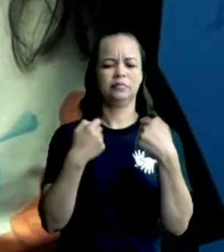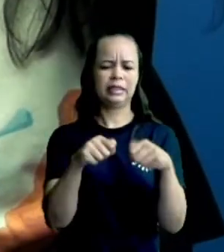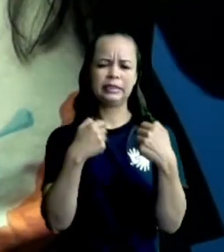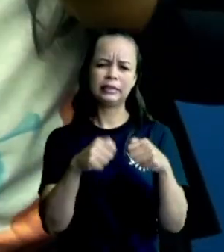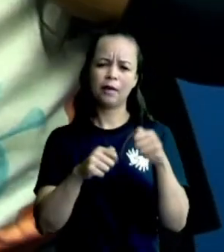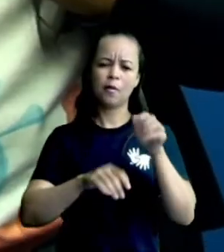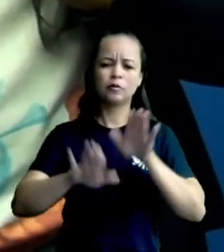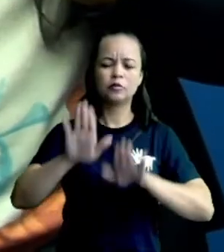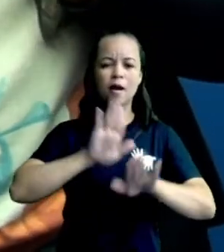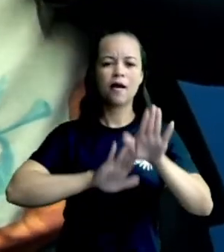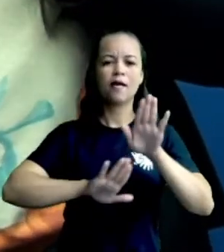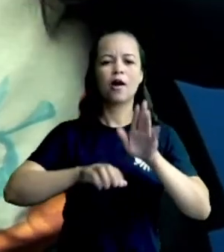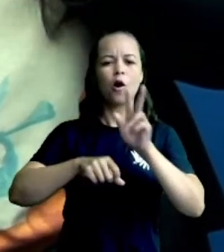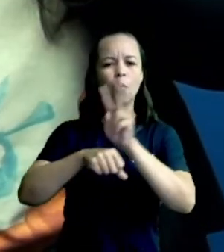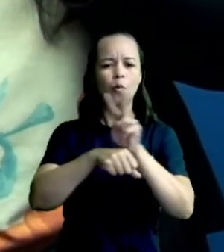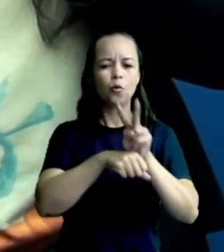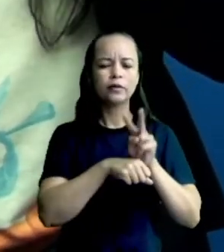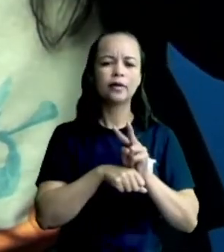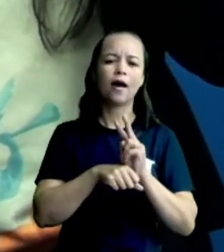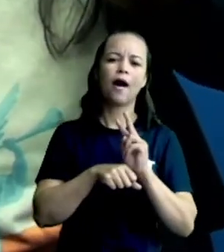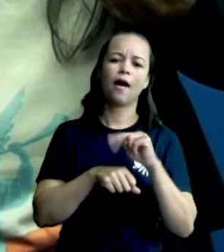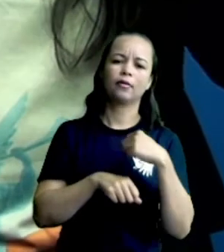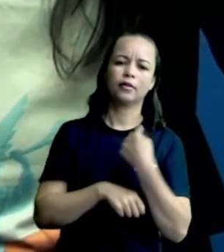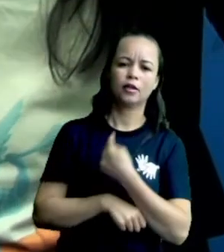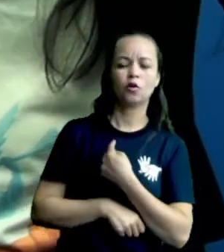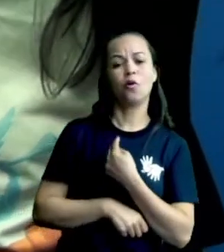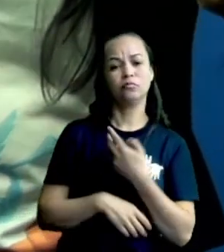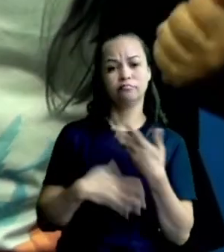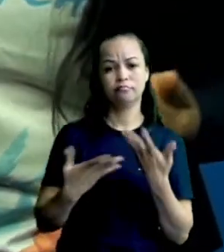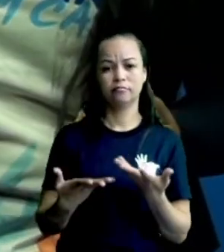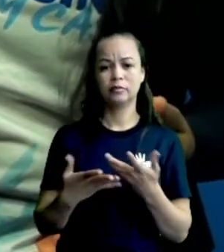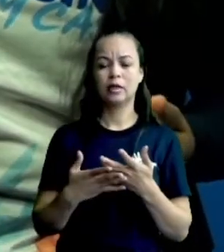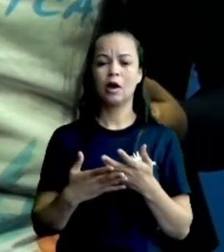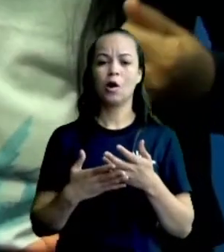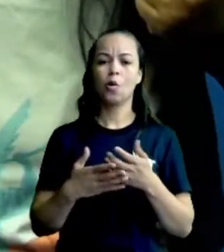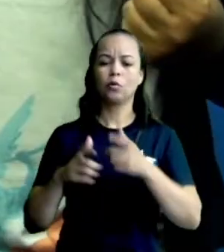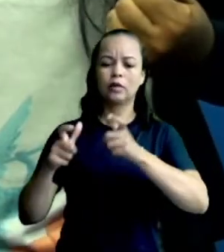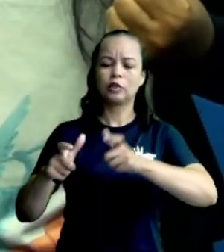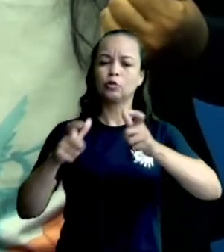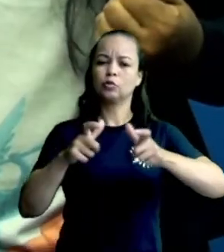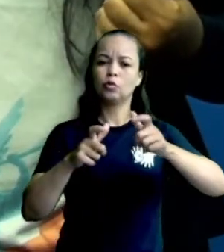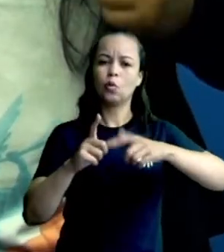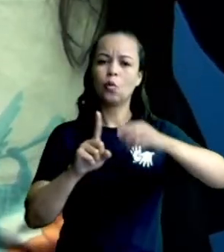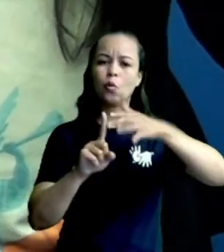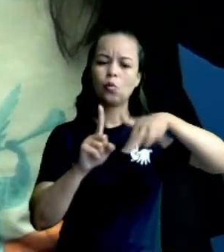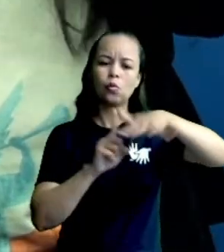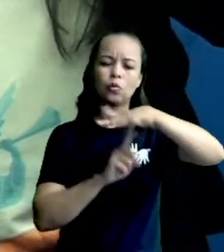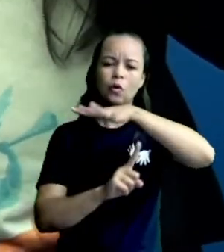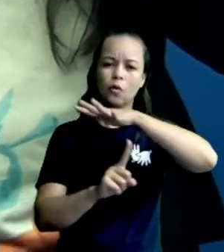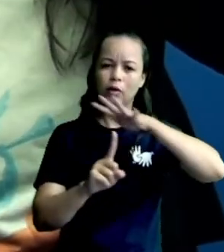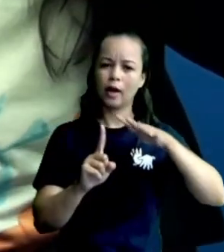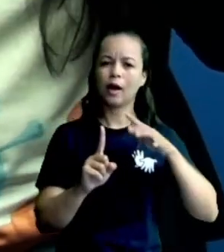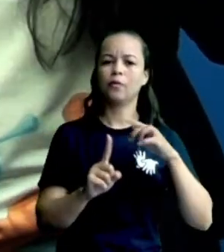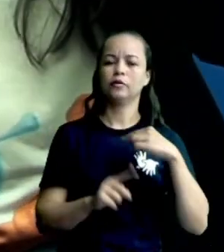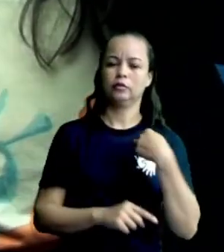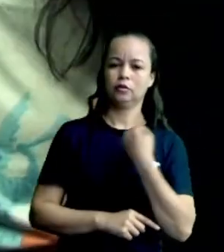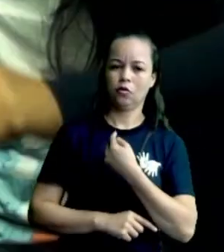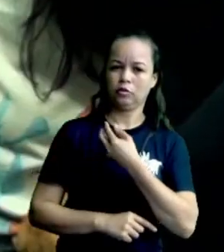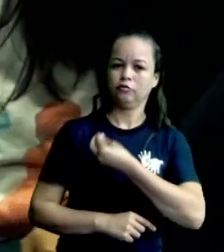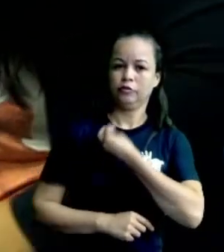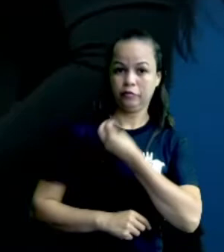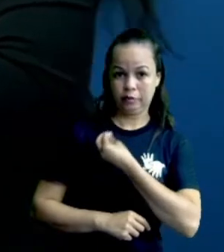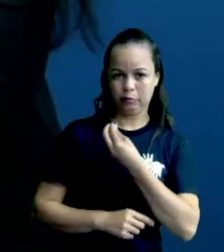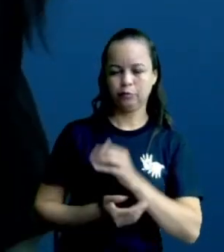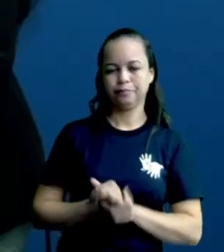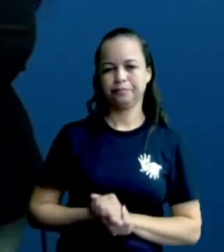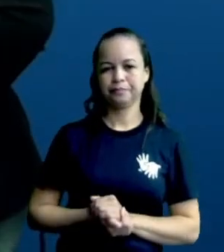para cuidar de nós mesmos, cuidar do ambiente em que estamos vivendo, tá certo?